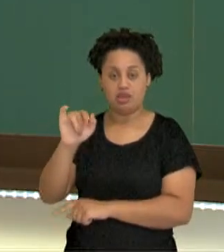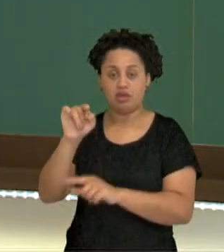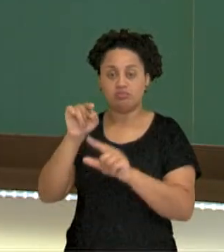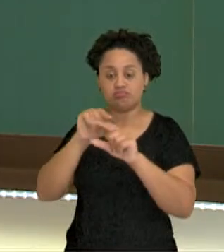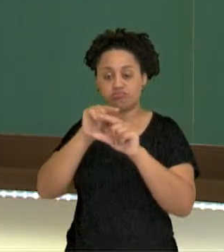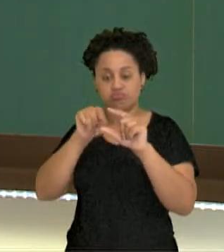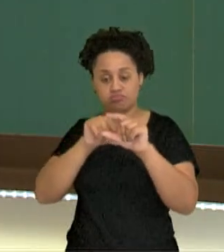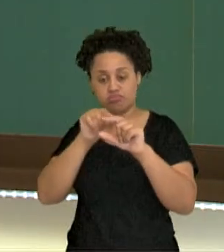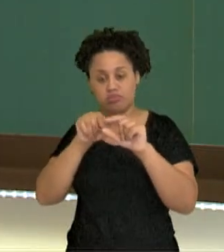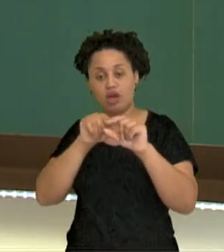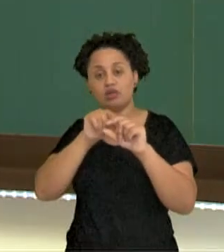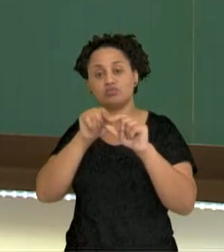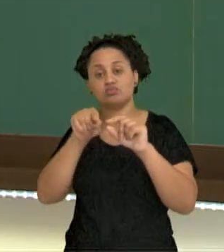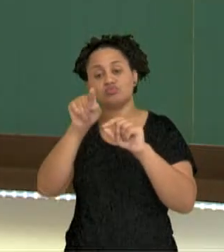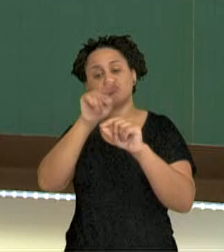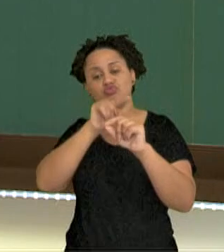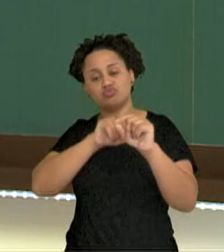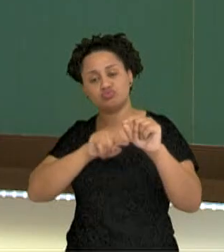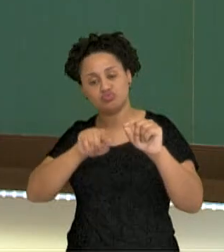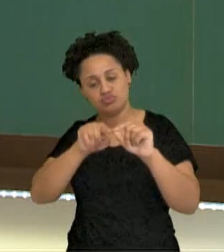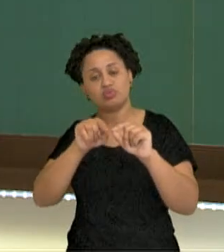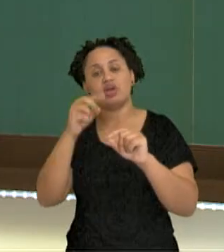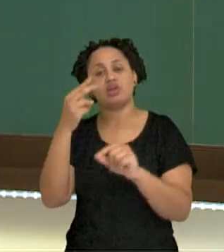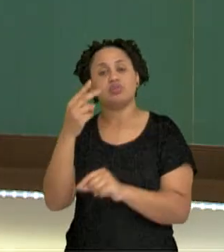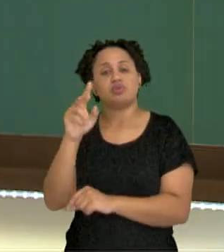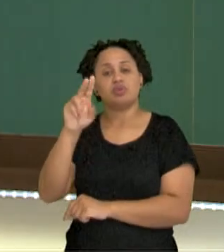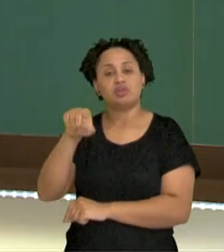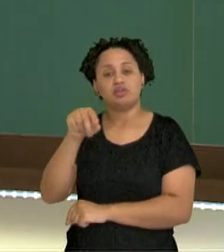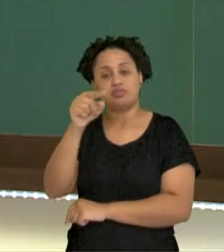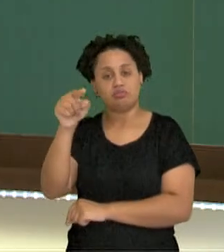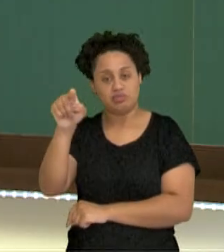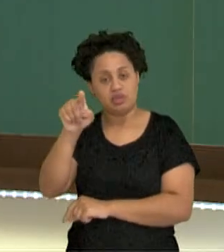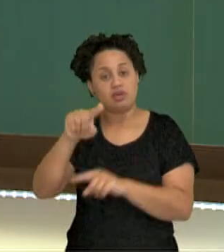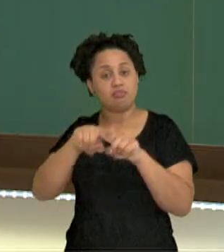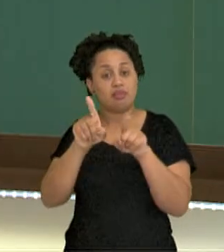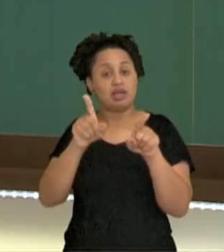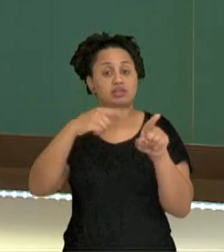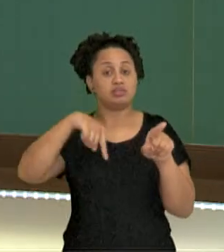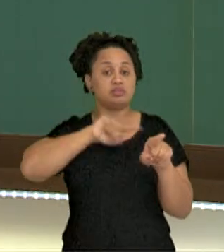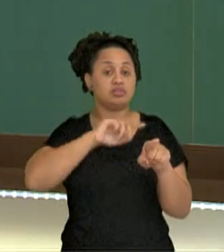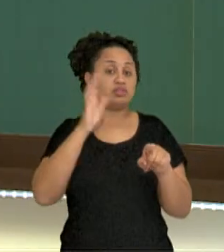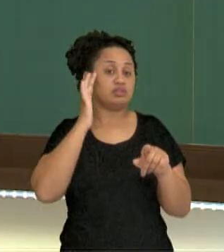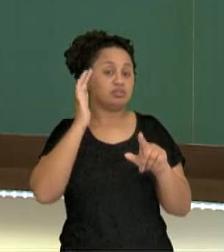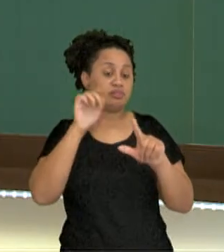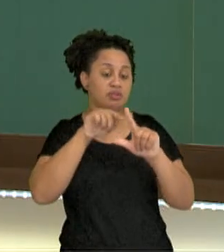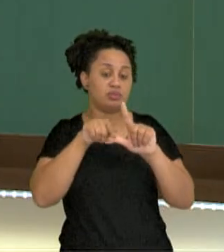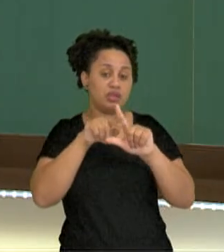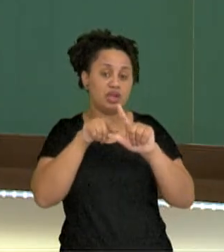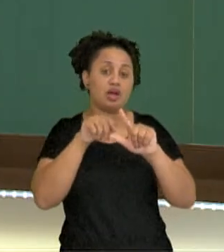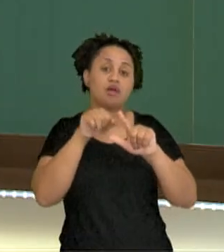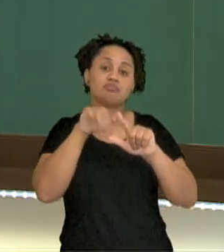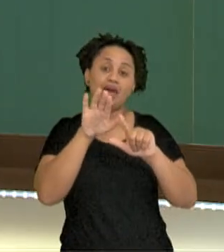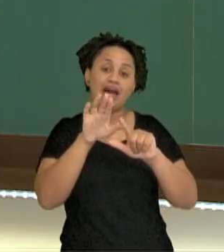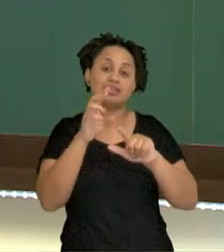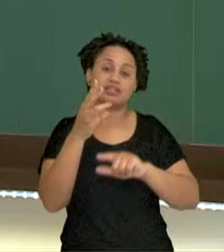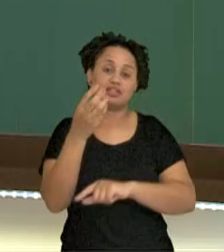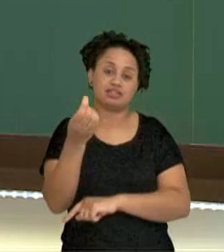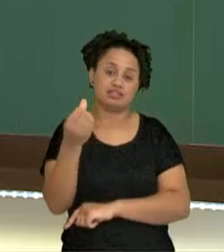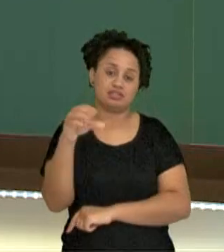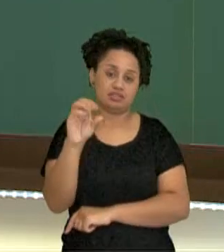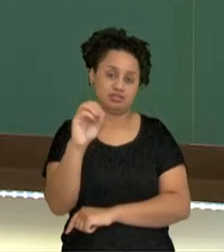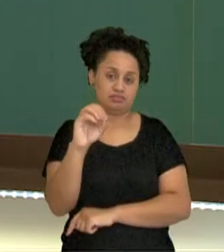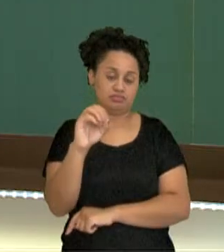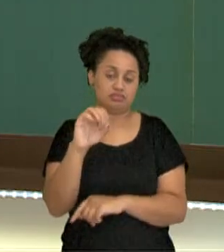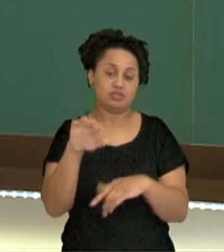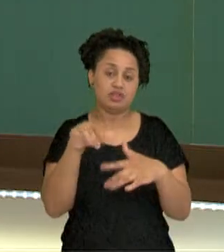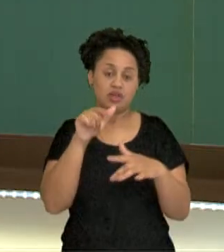2π radianos. Mas nós sabemos que temos ângulos aí que são maiores do que 360 graus. Então, para esses